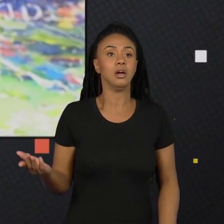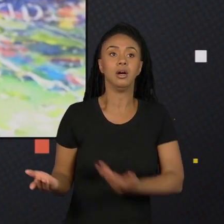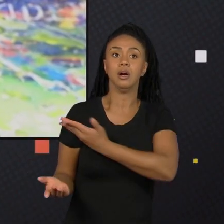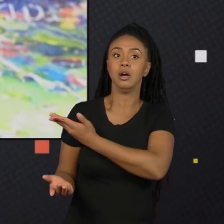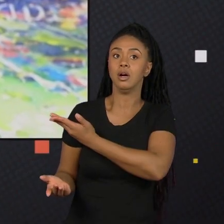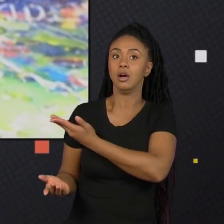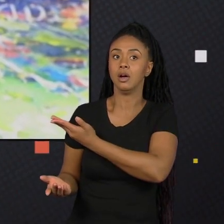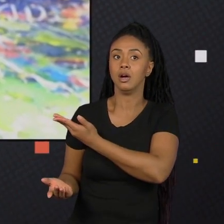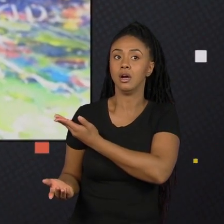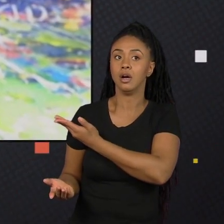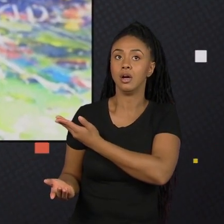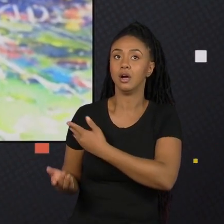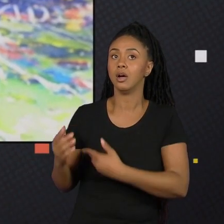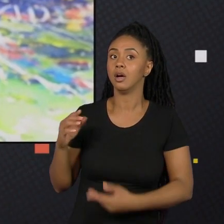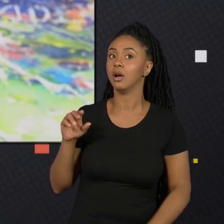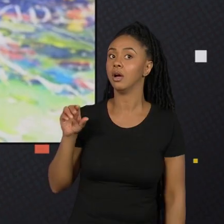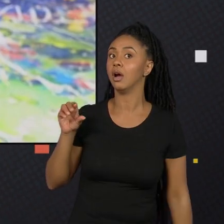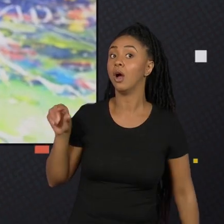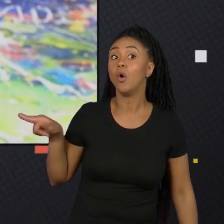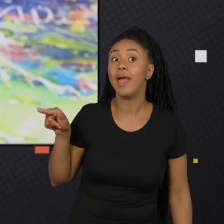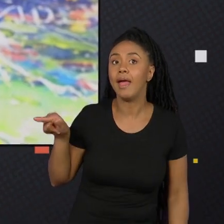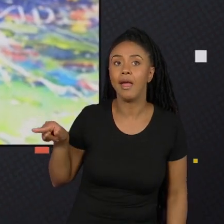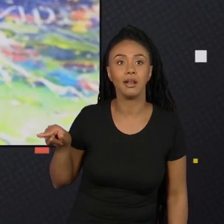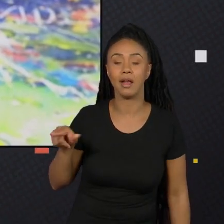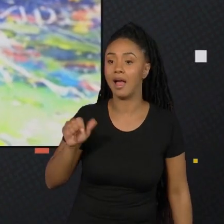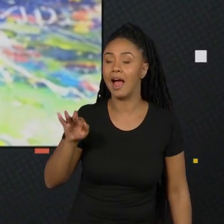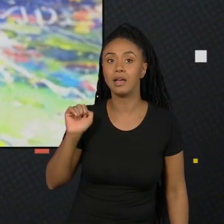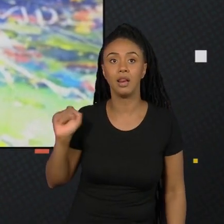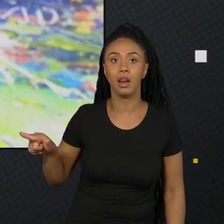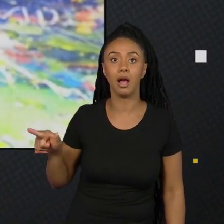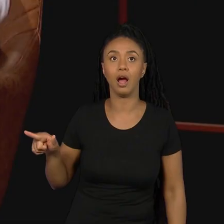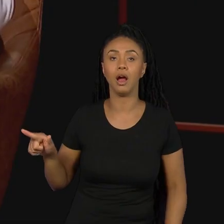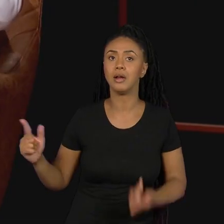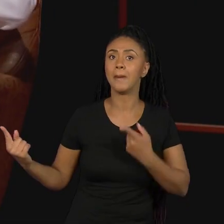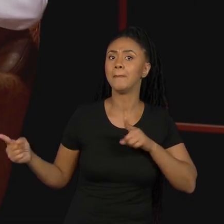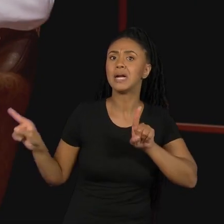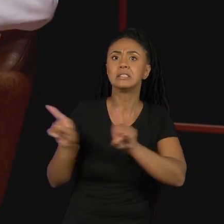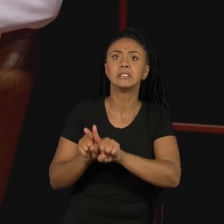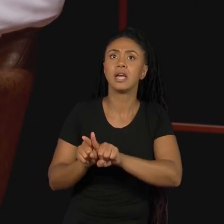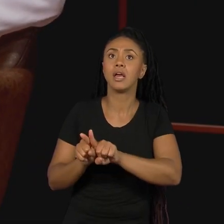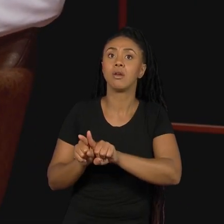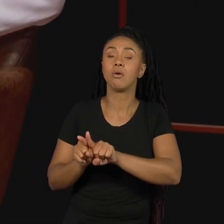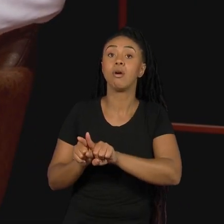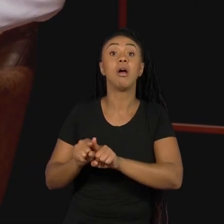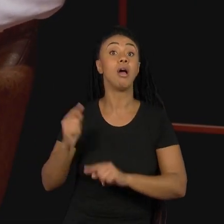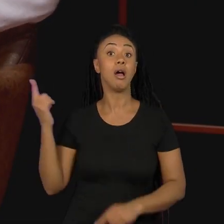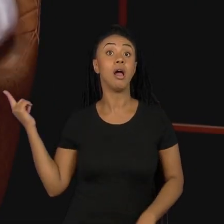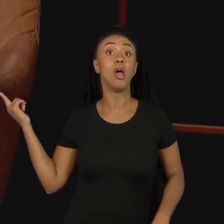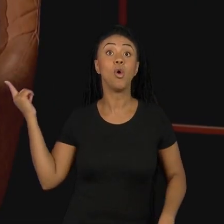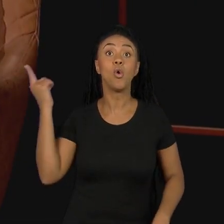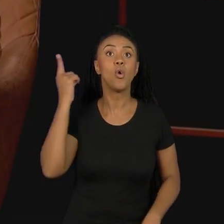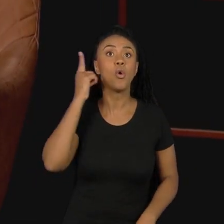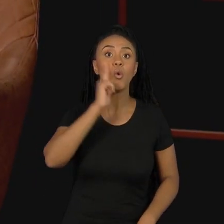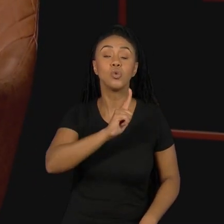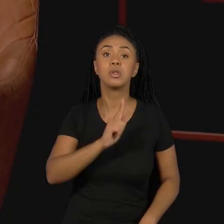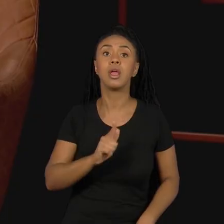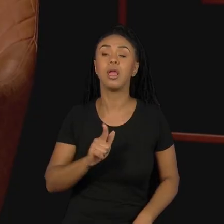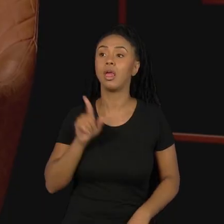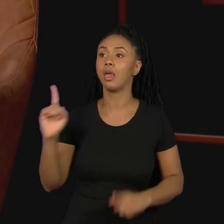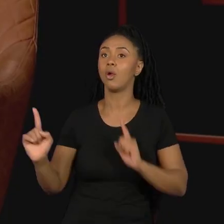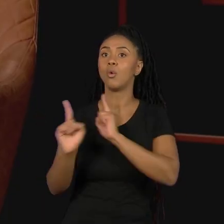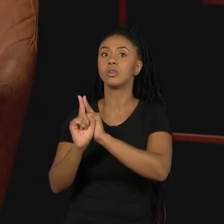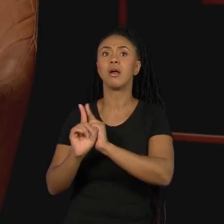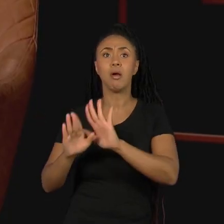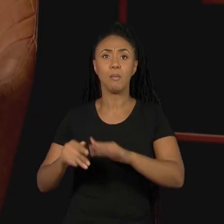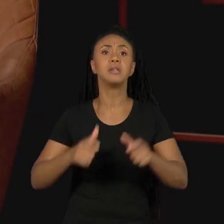O Aguilar é a primeira coisa distante. Uma das minhas façanhas maiores foi ultrapassar a Vida Paulista. Porque eu cresci na Moca,